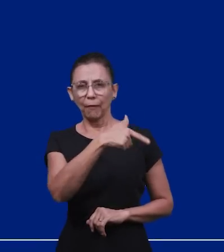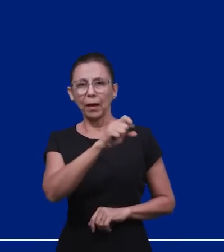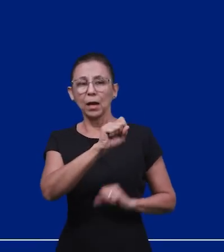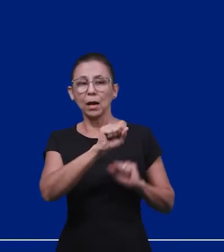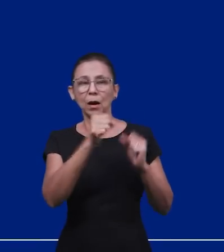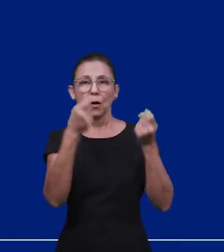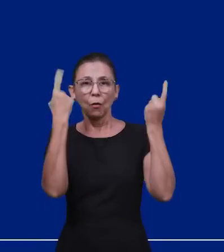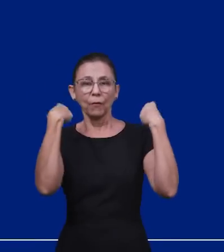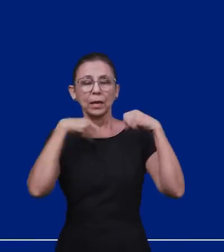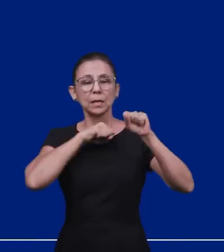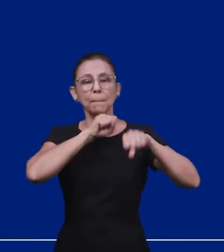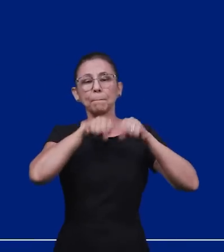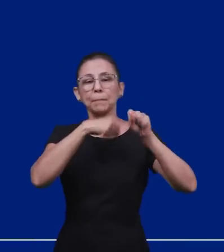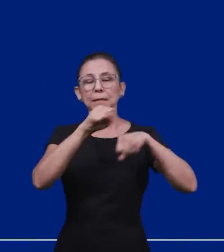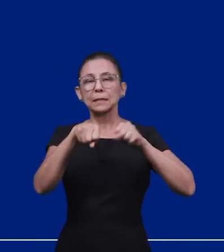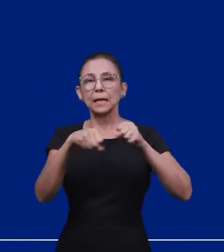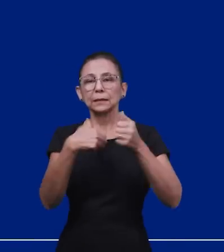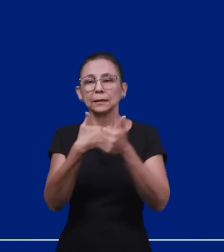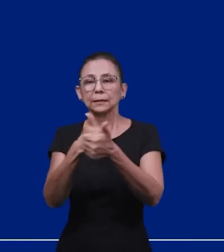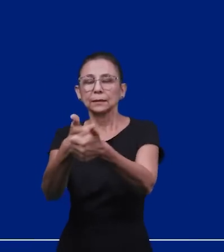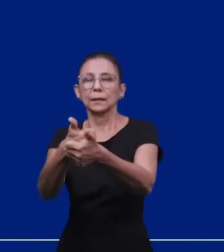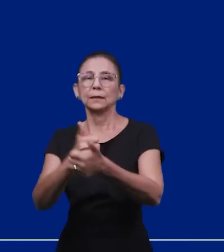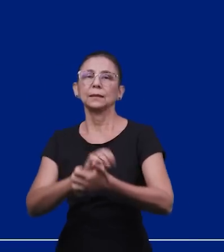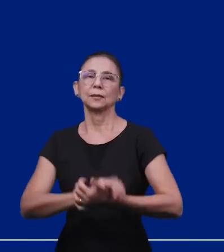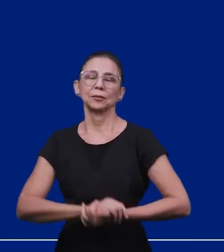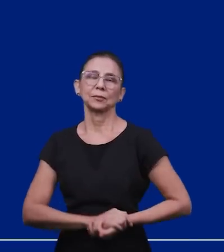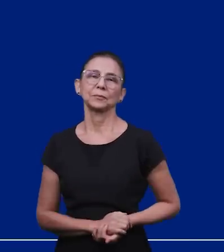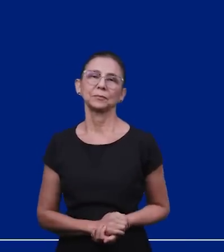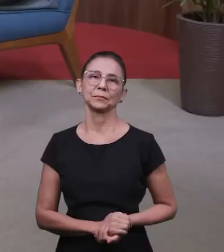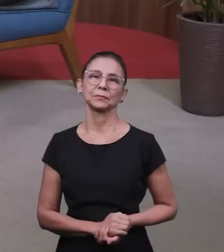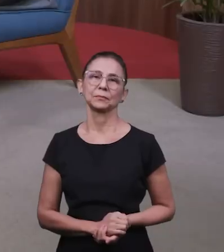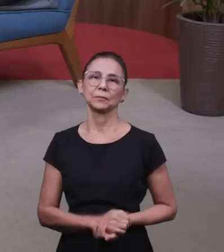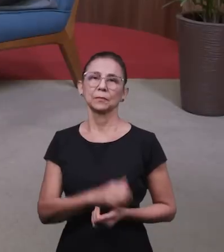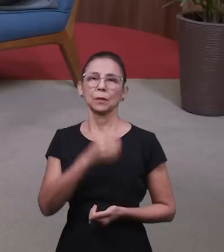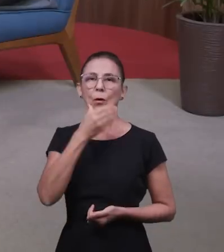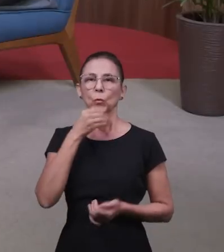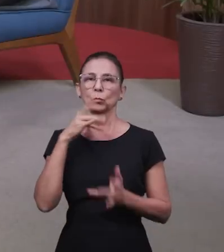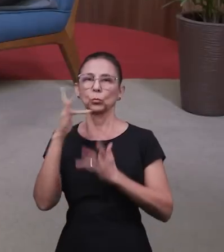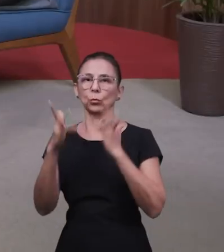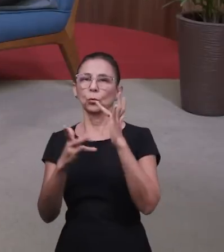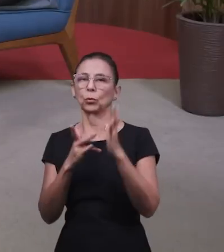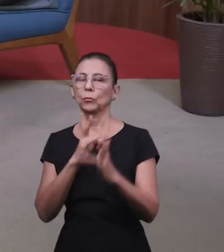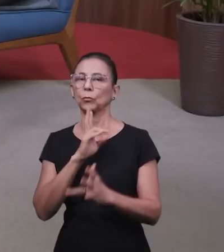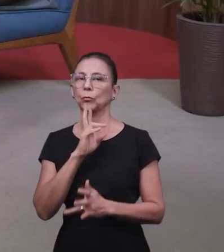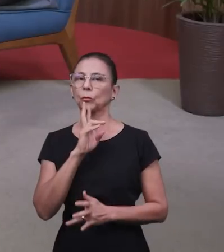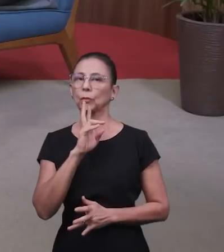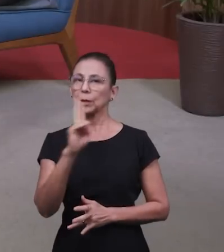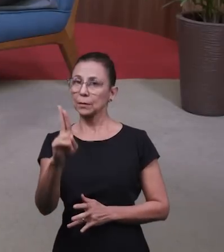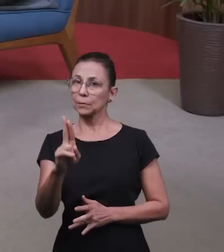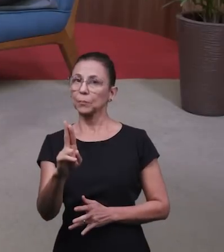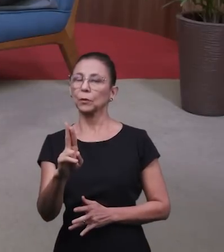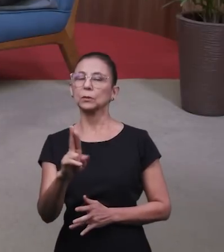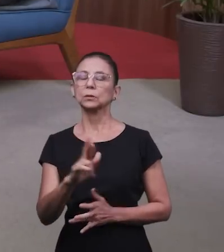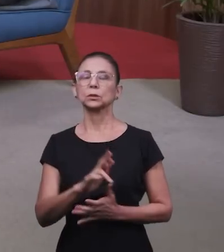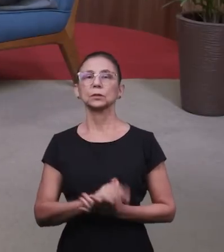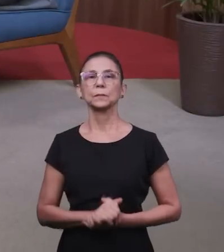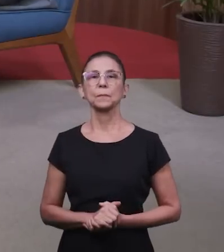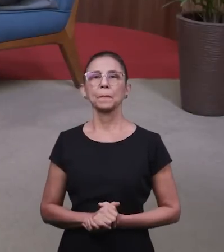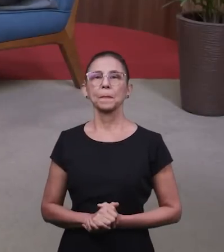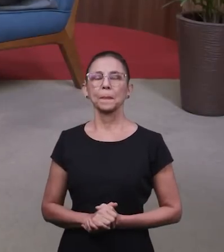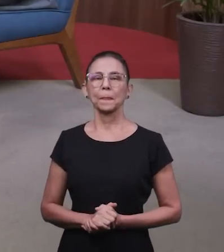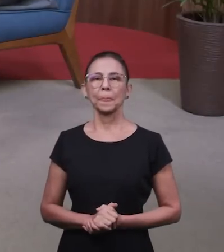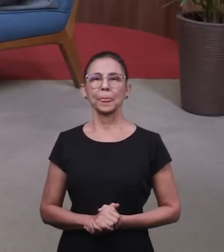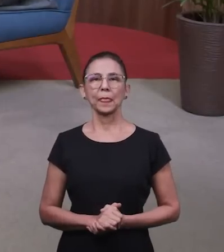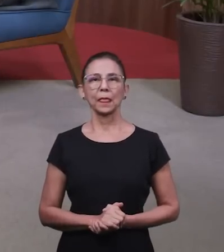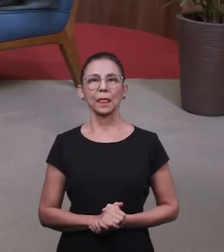das ovelhas. É uma resposta do noivo. Mas quando o noivo responde, e aqui a